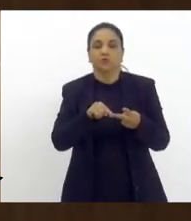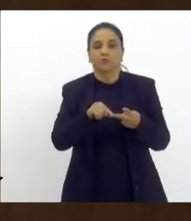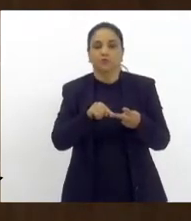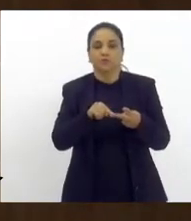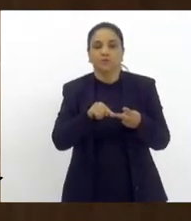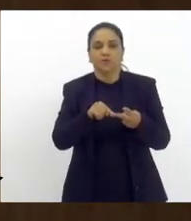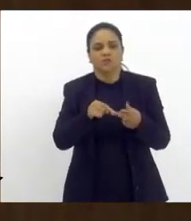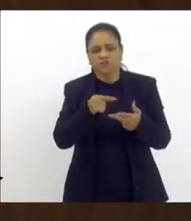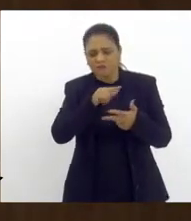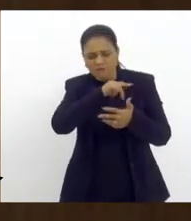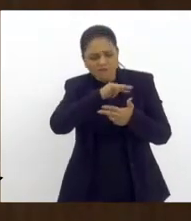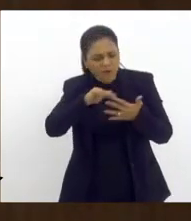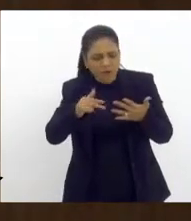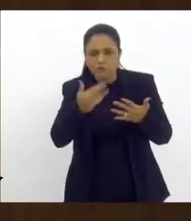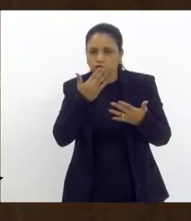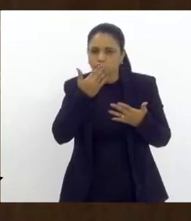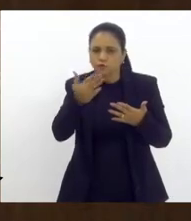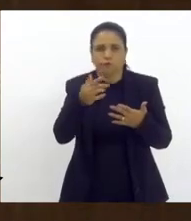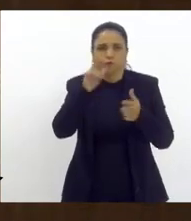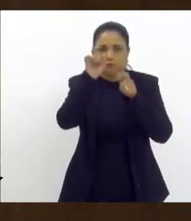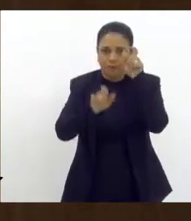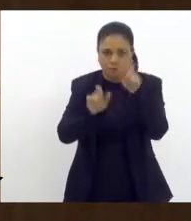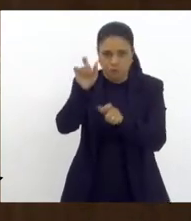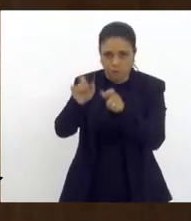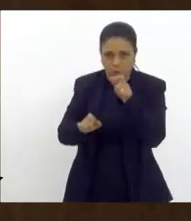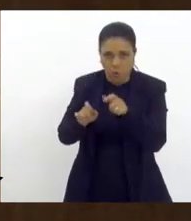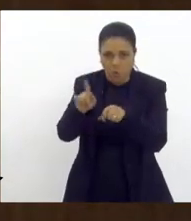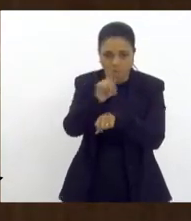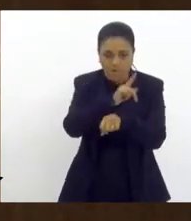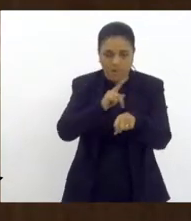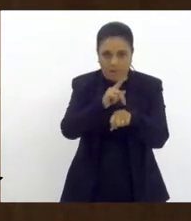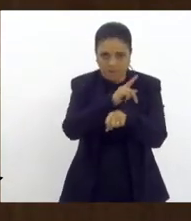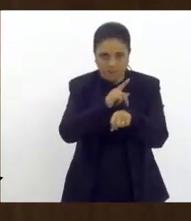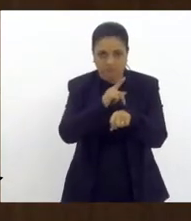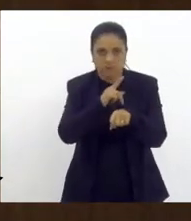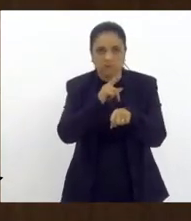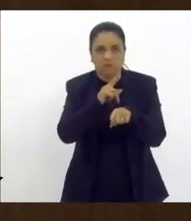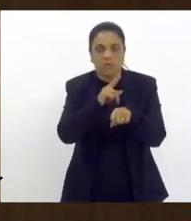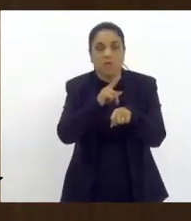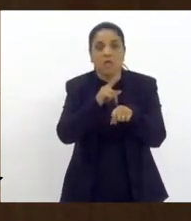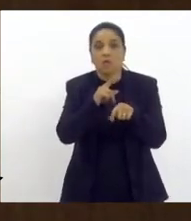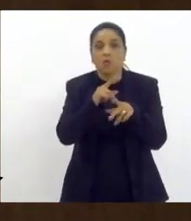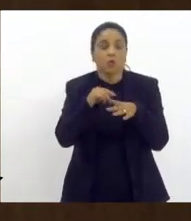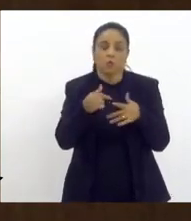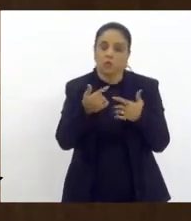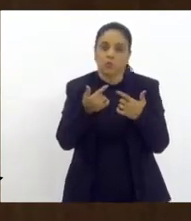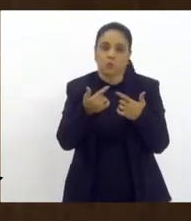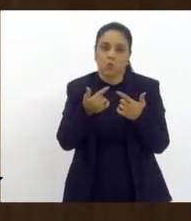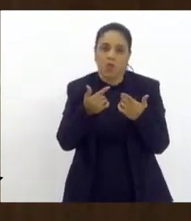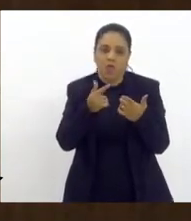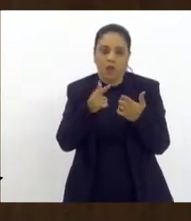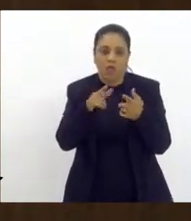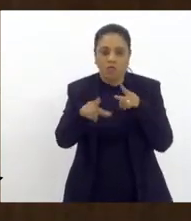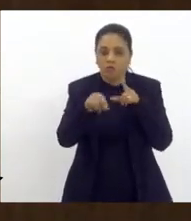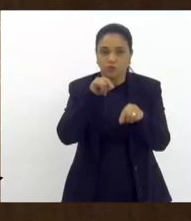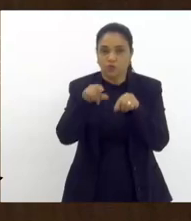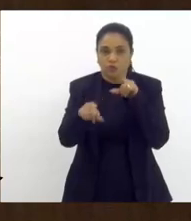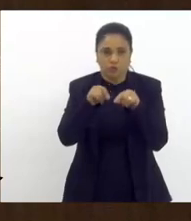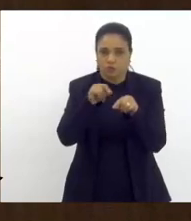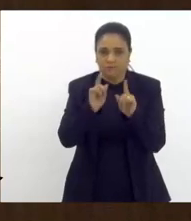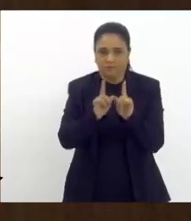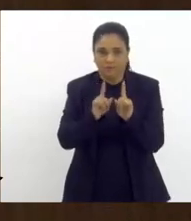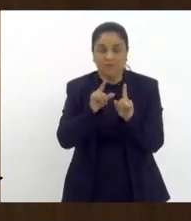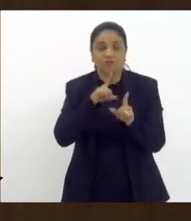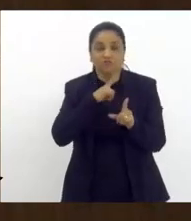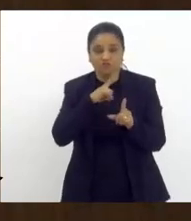então tudo que não era chapado como Ariano raça pura era candidato